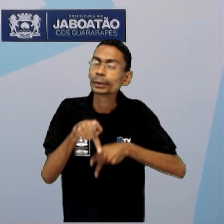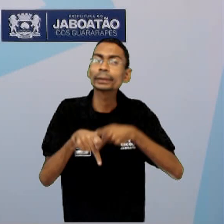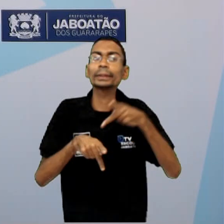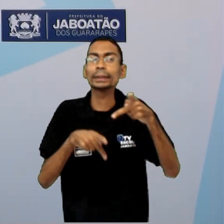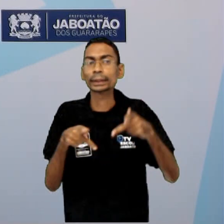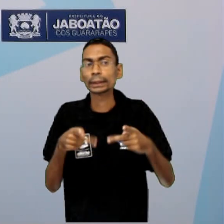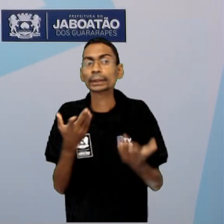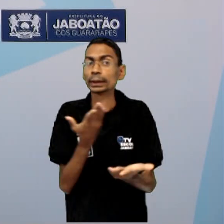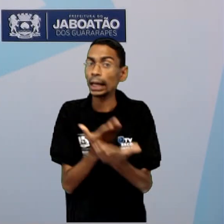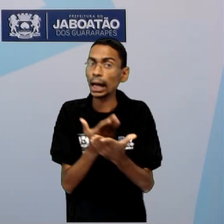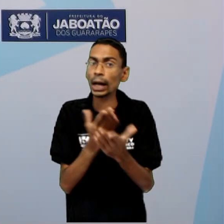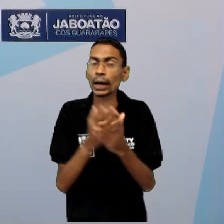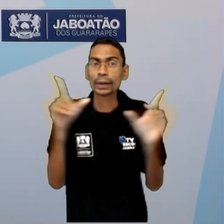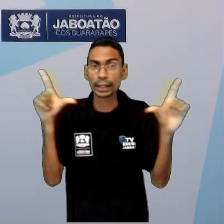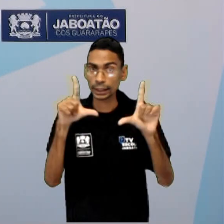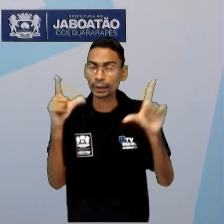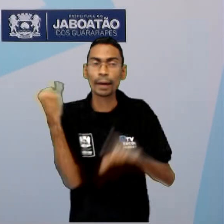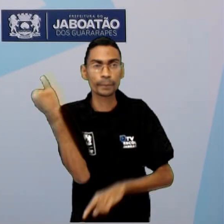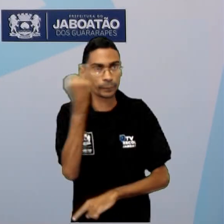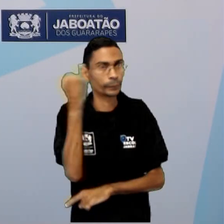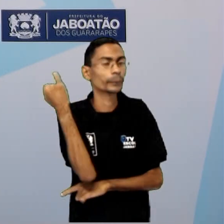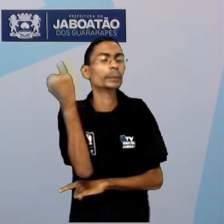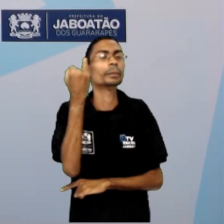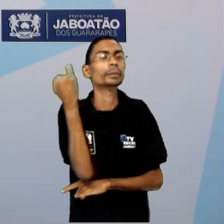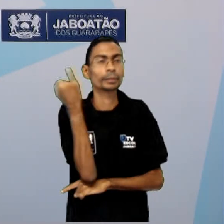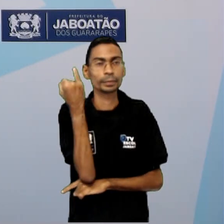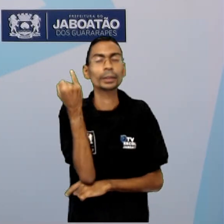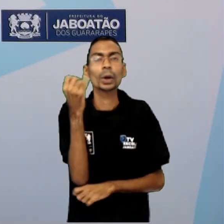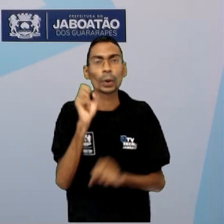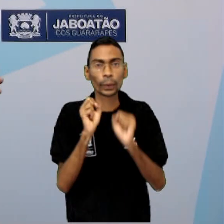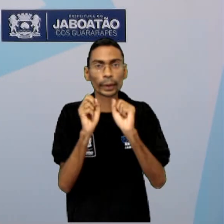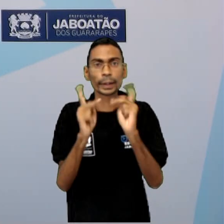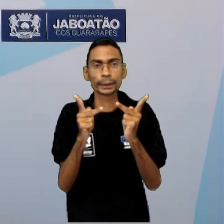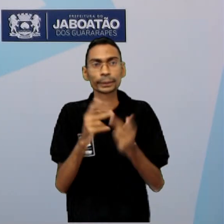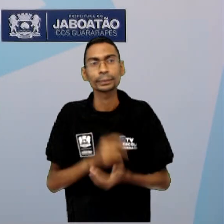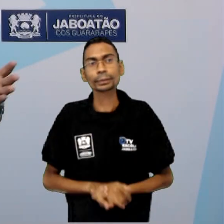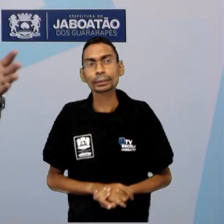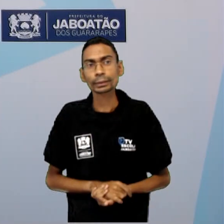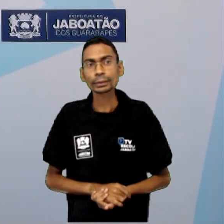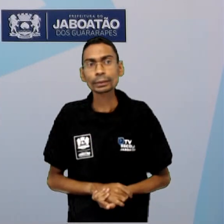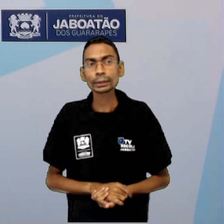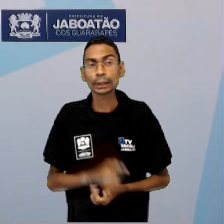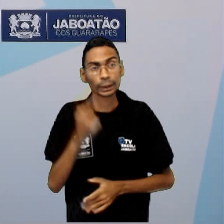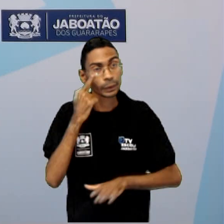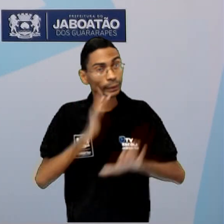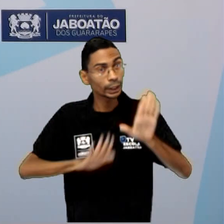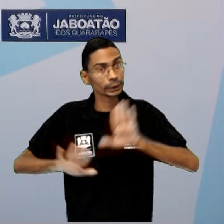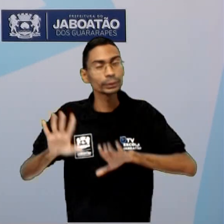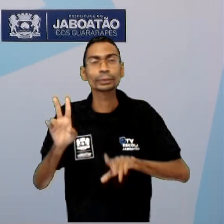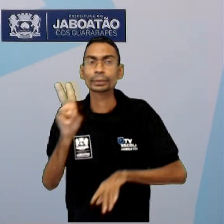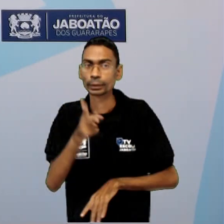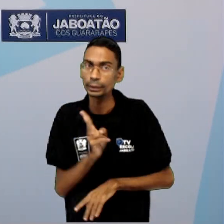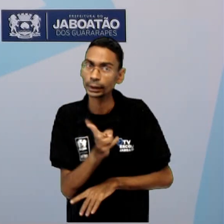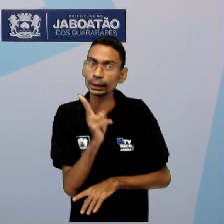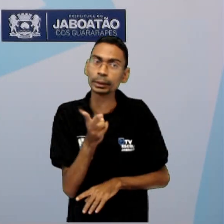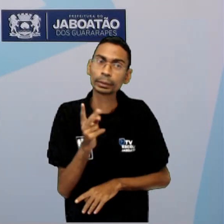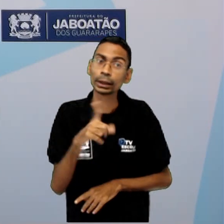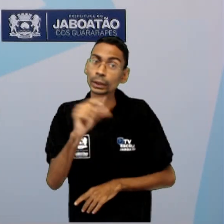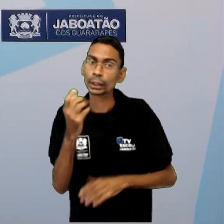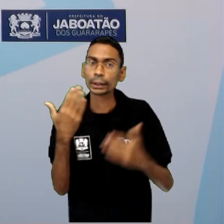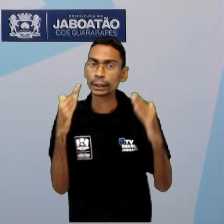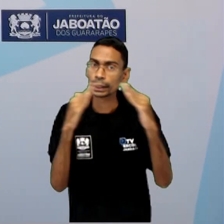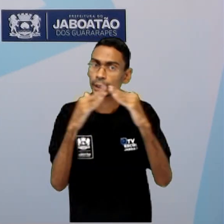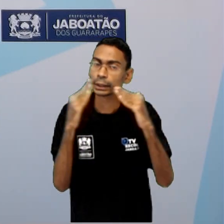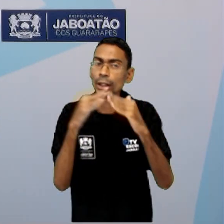TV, né? Que é bom, que é importante, tá? E outra coisa é ter o cuidado sempre ao sair de casa,